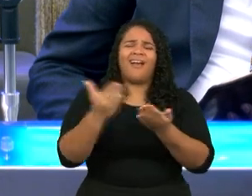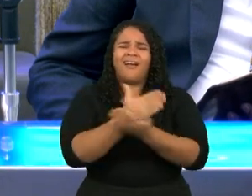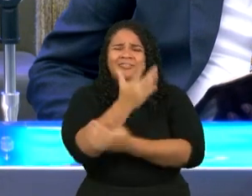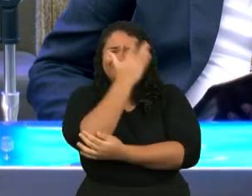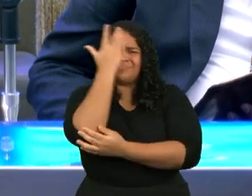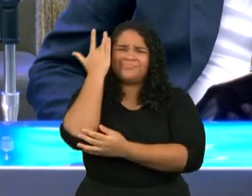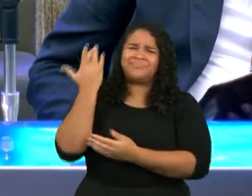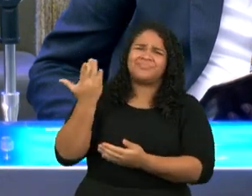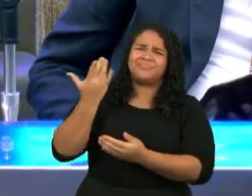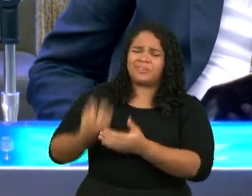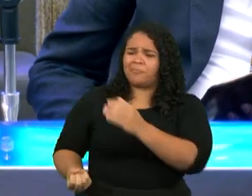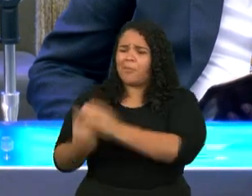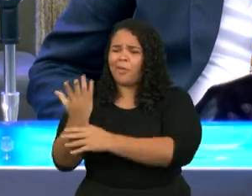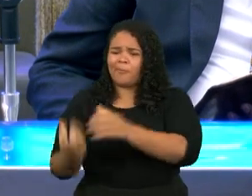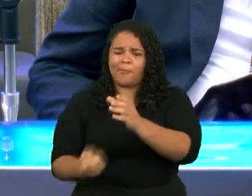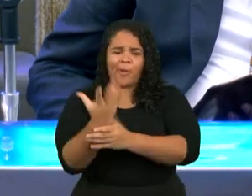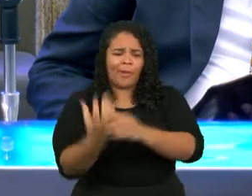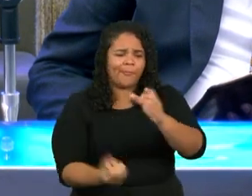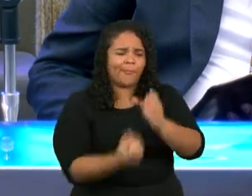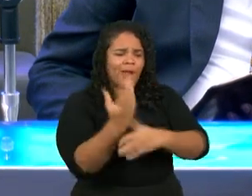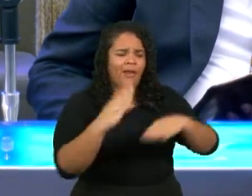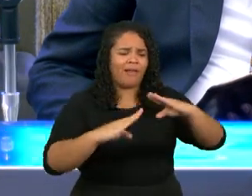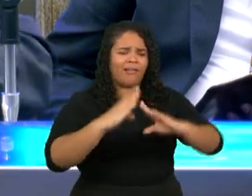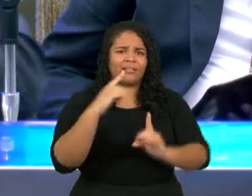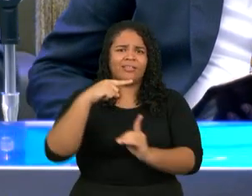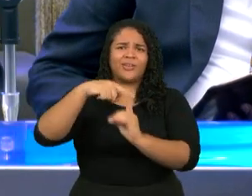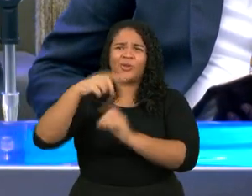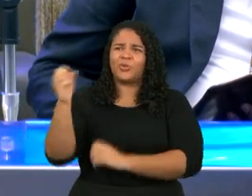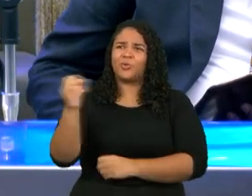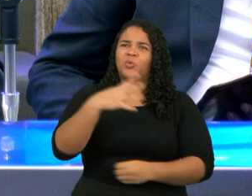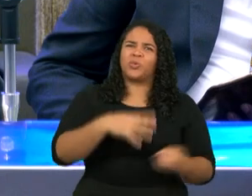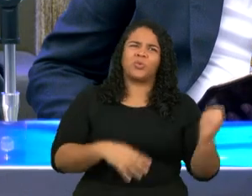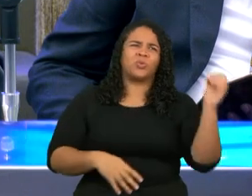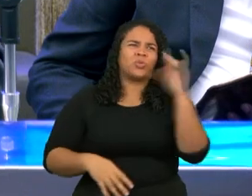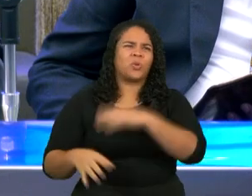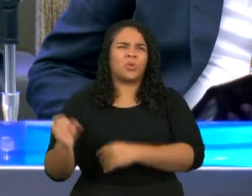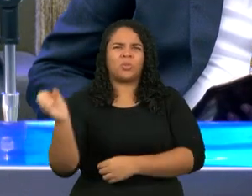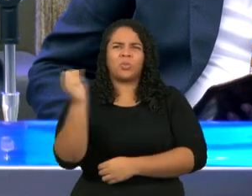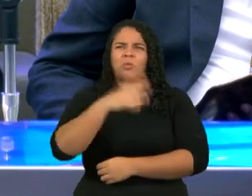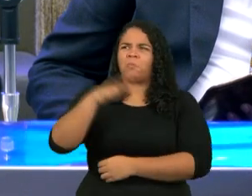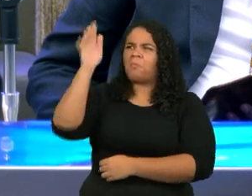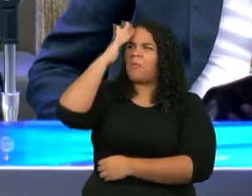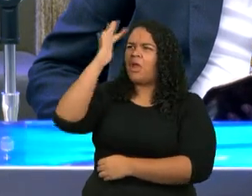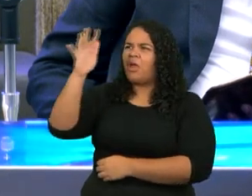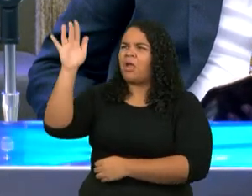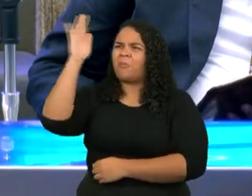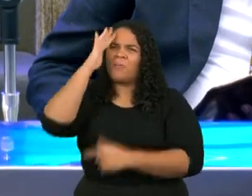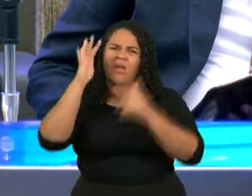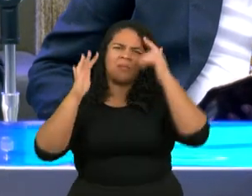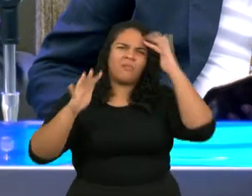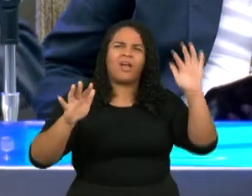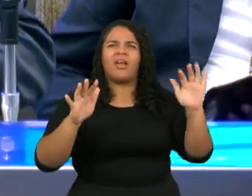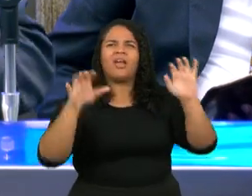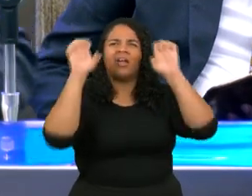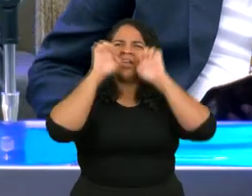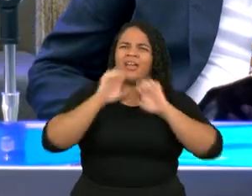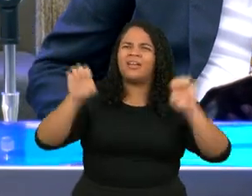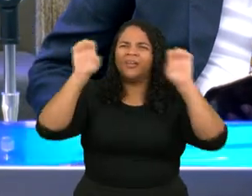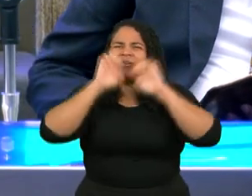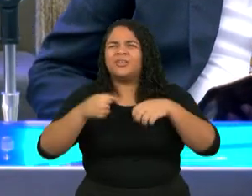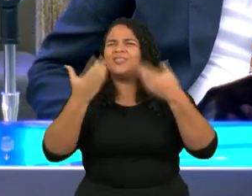igrejas que estão surgindo que fica inventando coisa facilitando quando